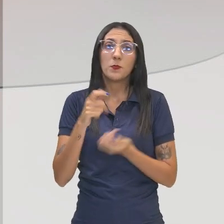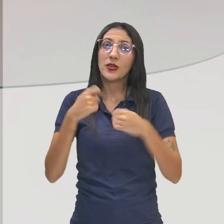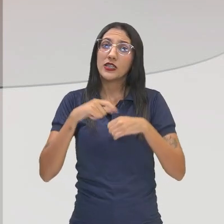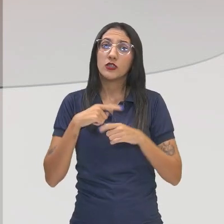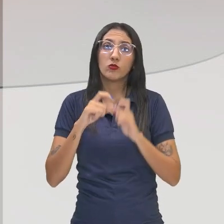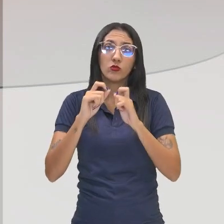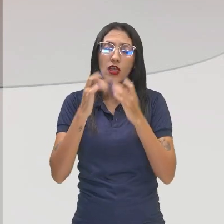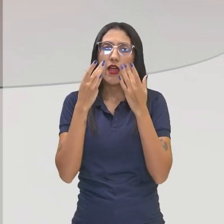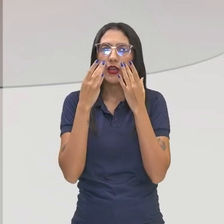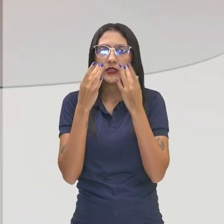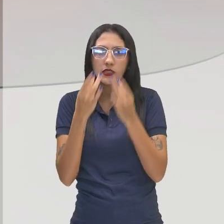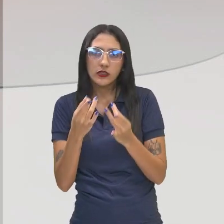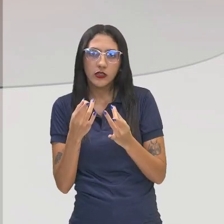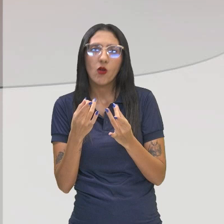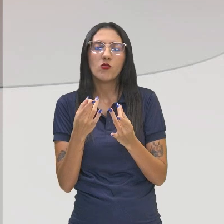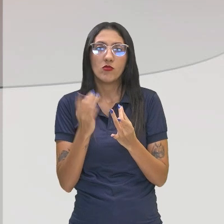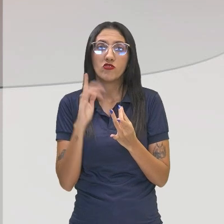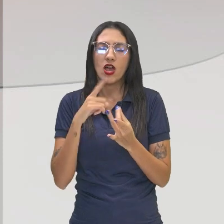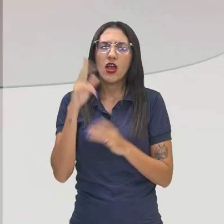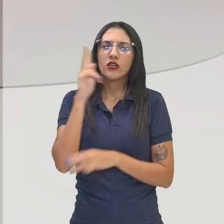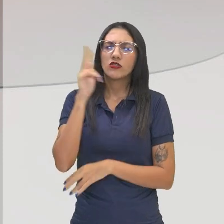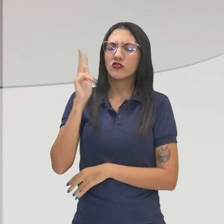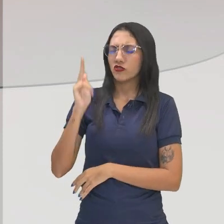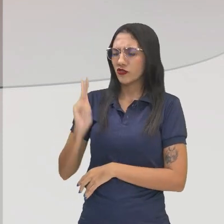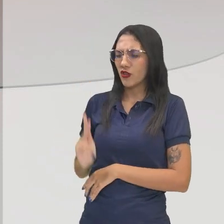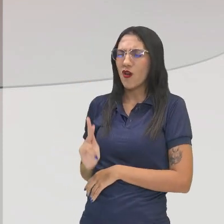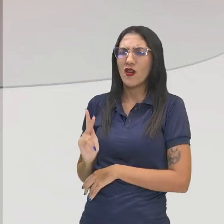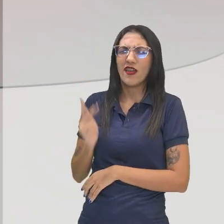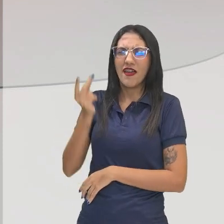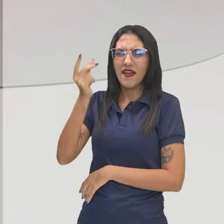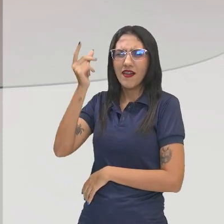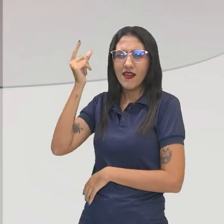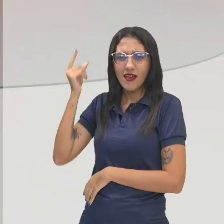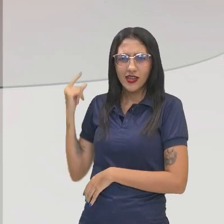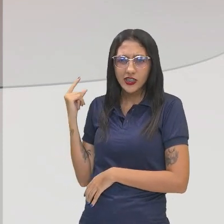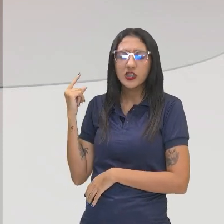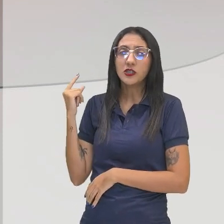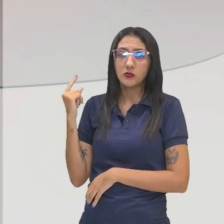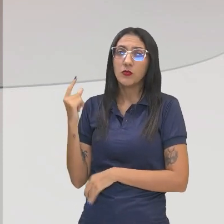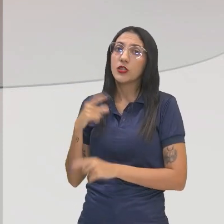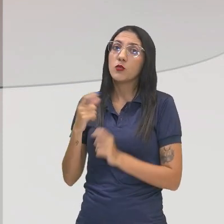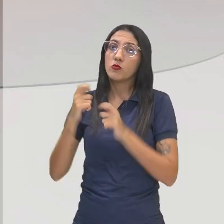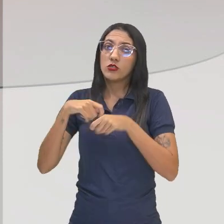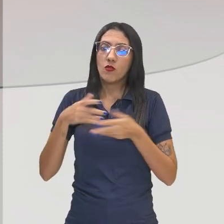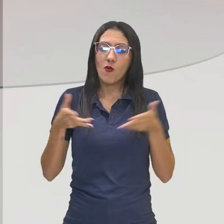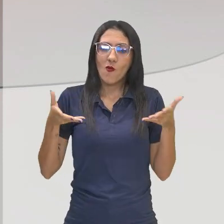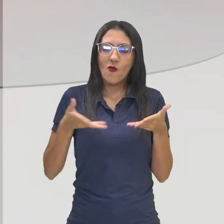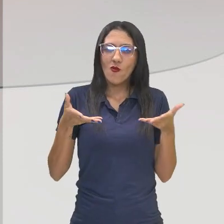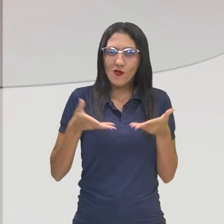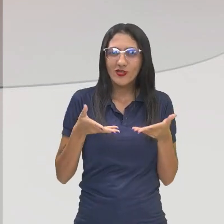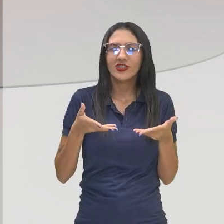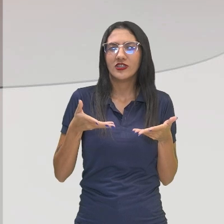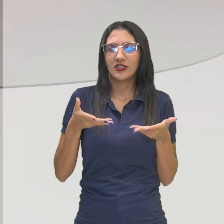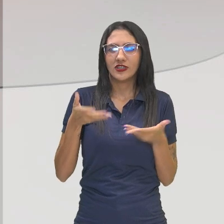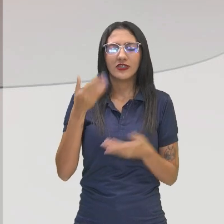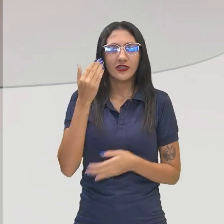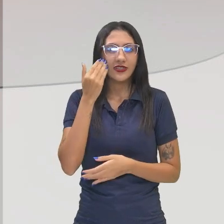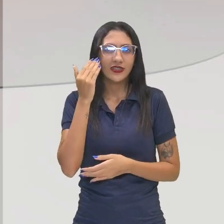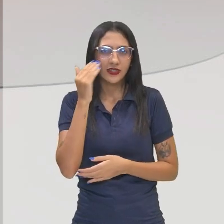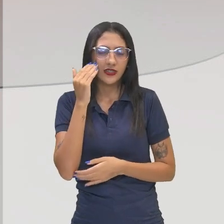atento ao que já aconteceu no passado, para compreender o presente